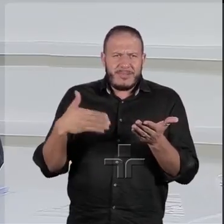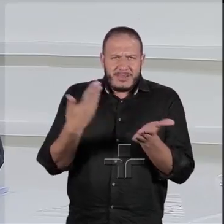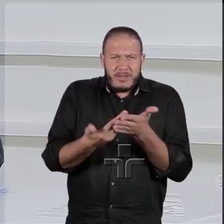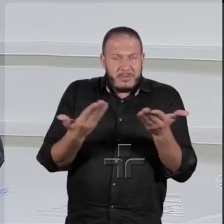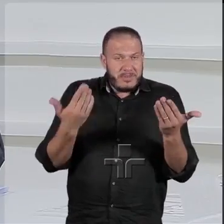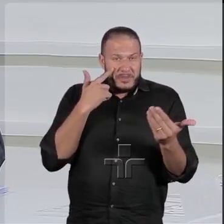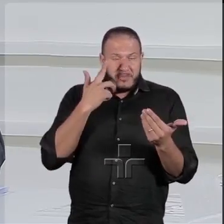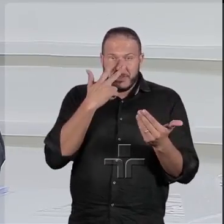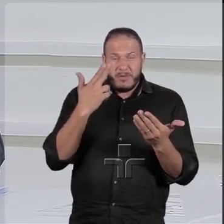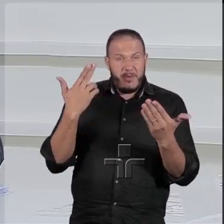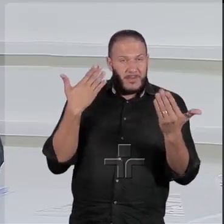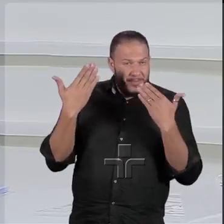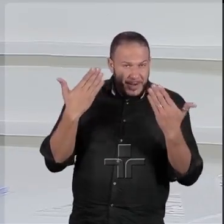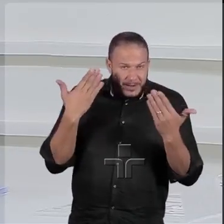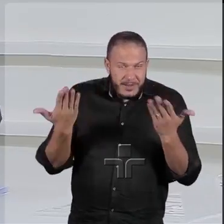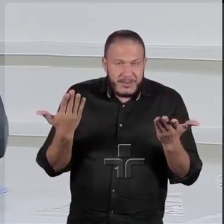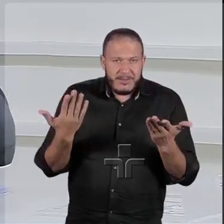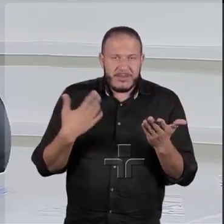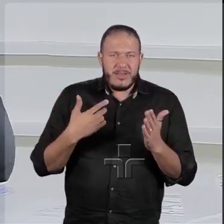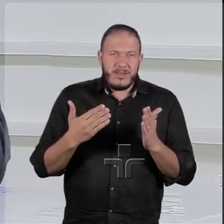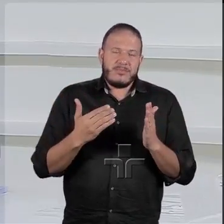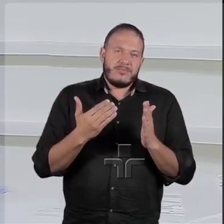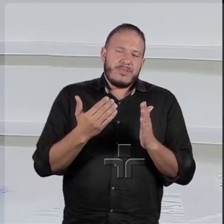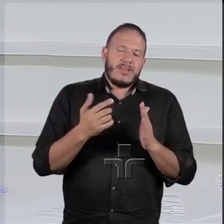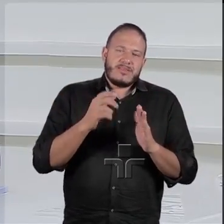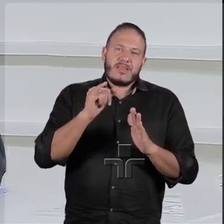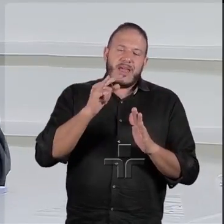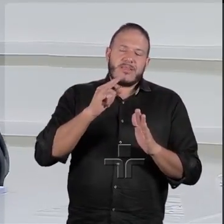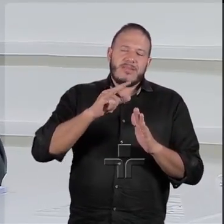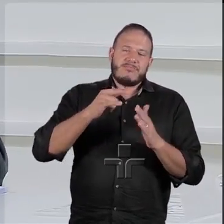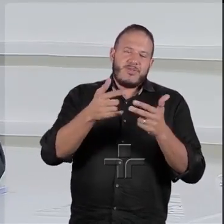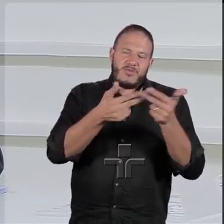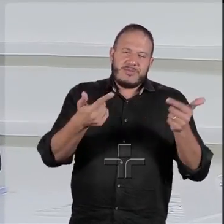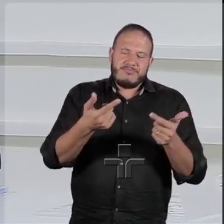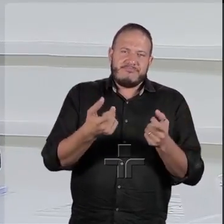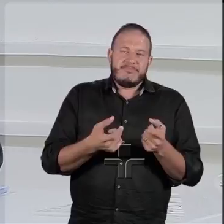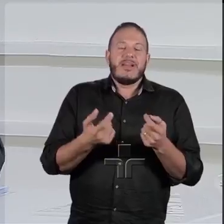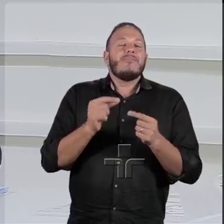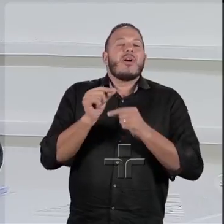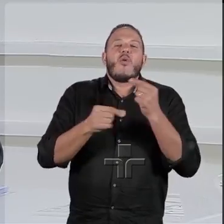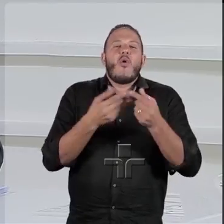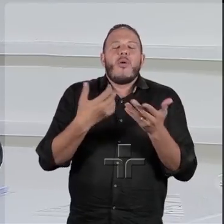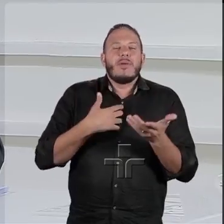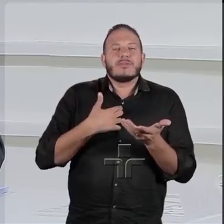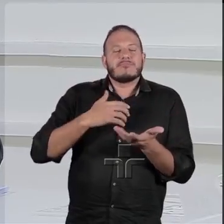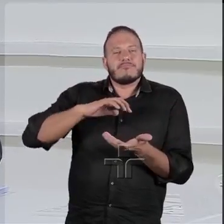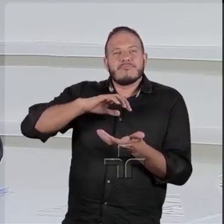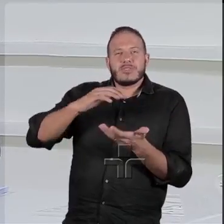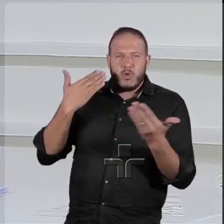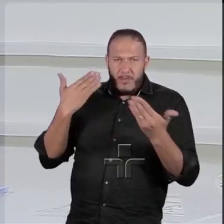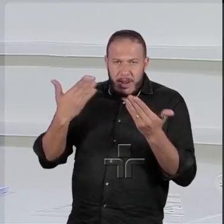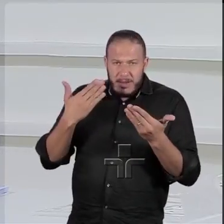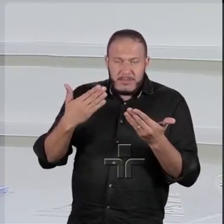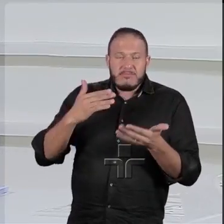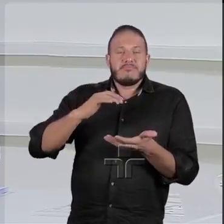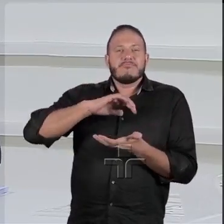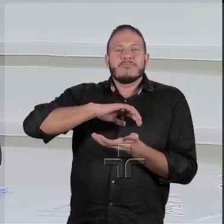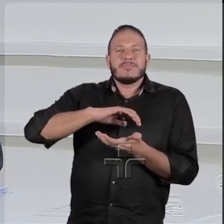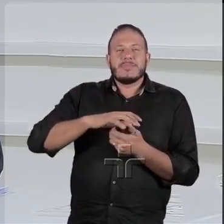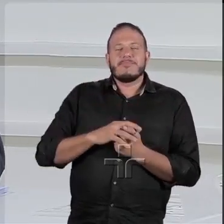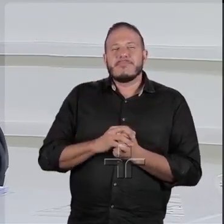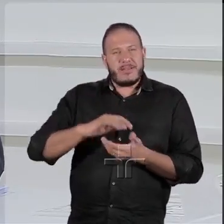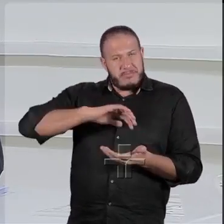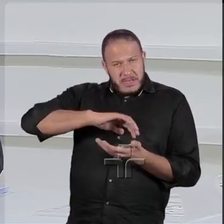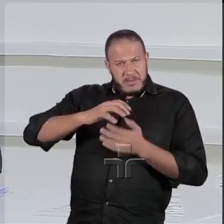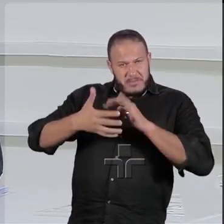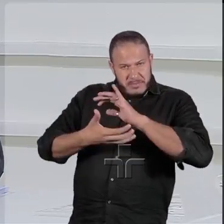digamos, tirando essa questão que é absurda, mas até que ponto a reforma da